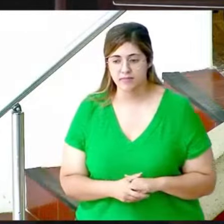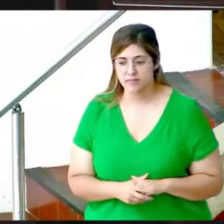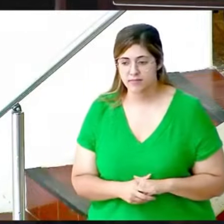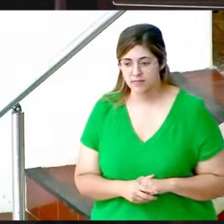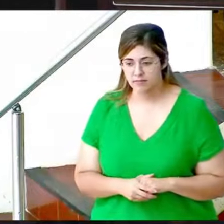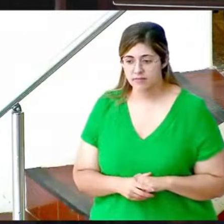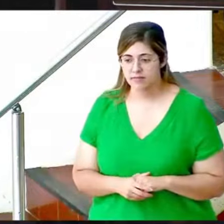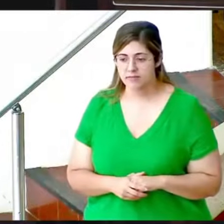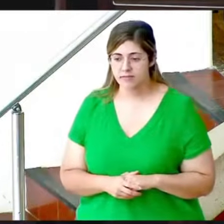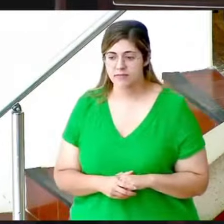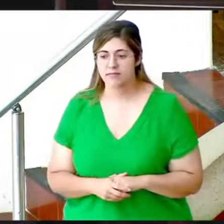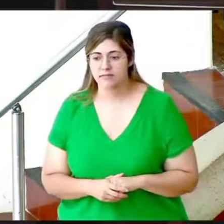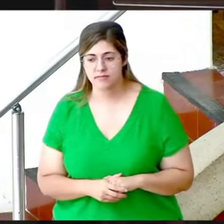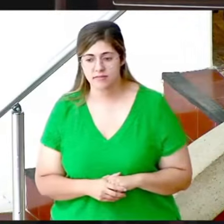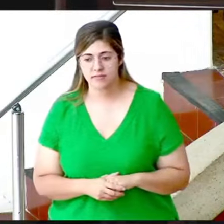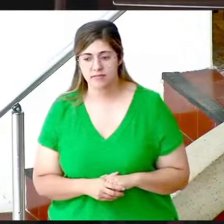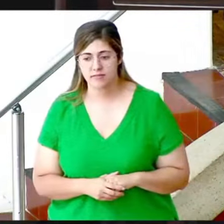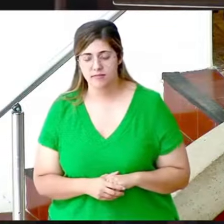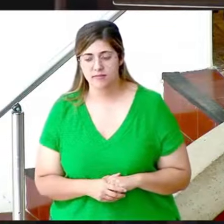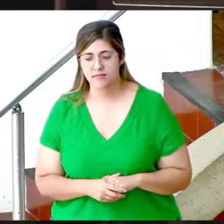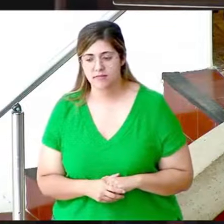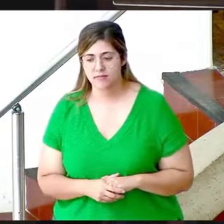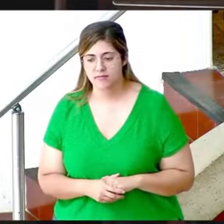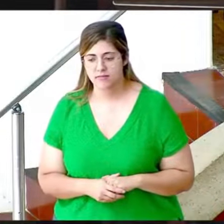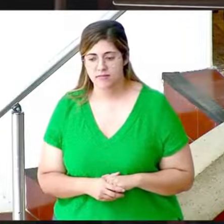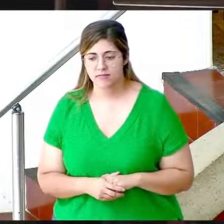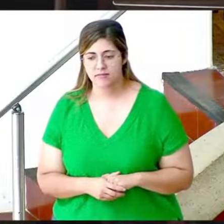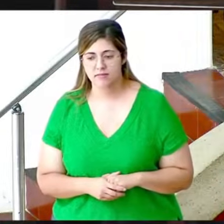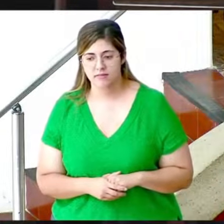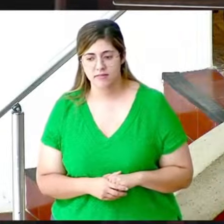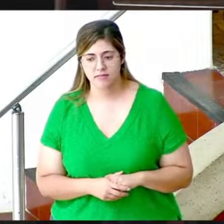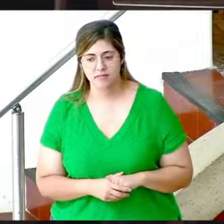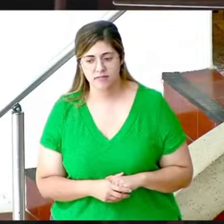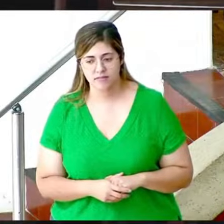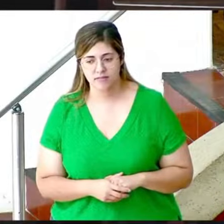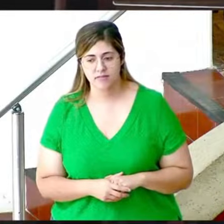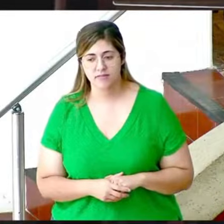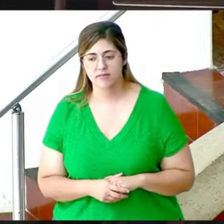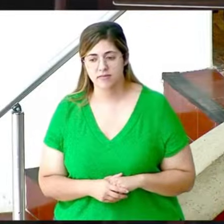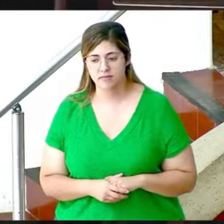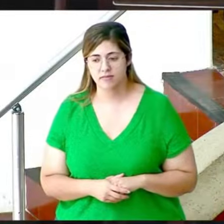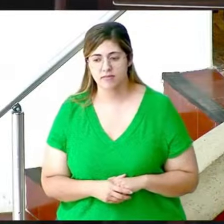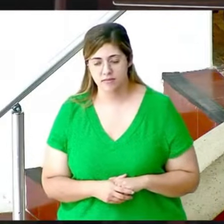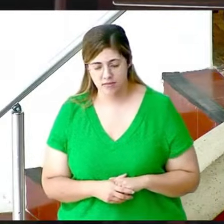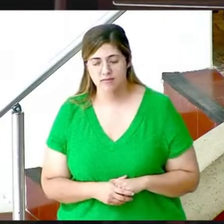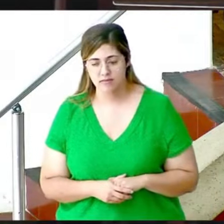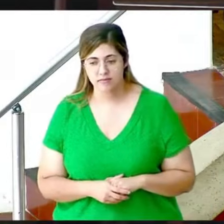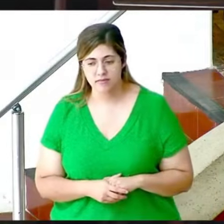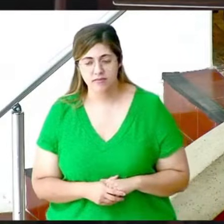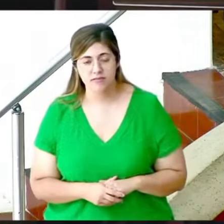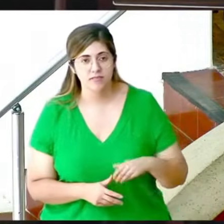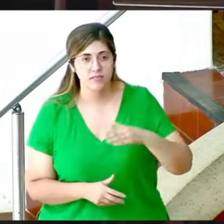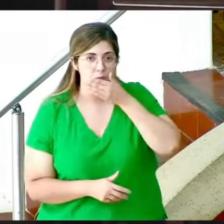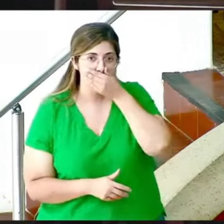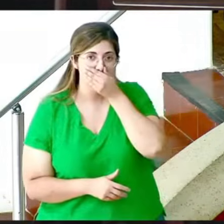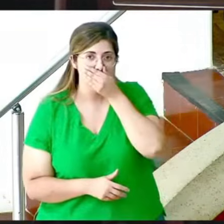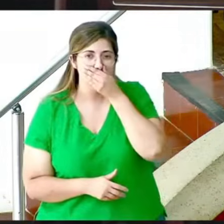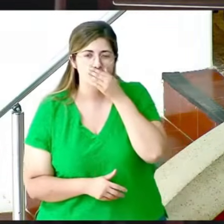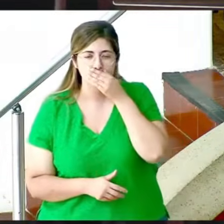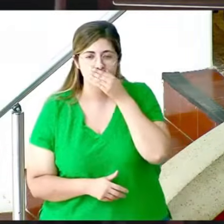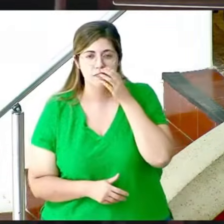Vigiem na Nova Almeida e Atualizada. Meus irmãos, em Lucas capítulo 21,